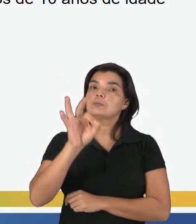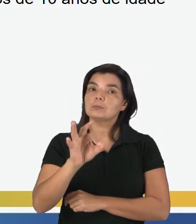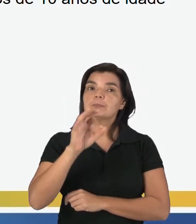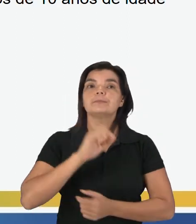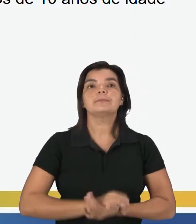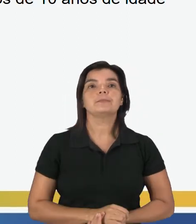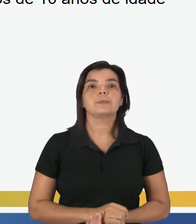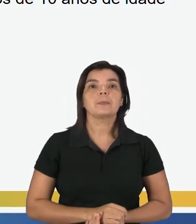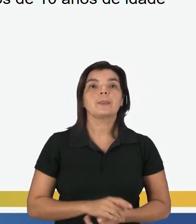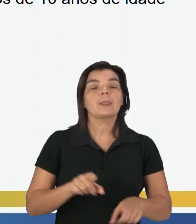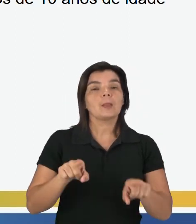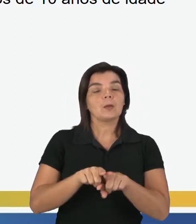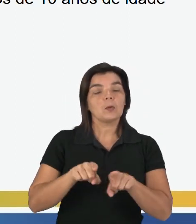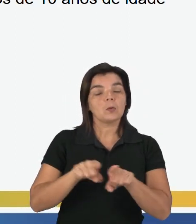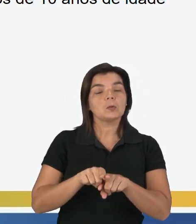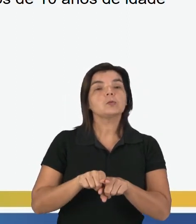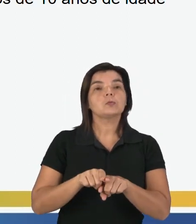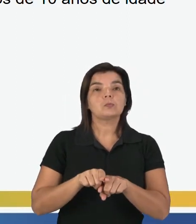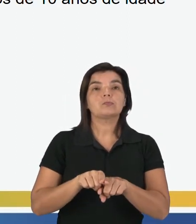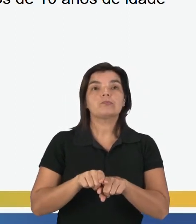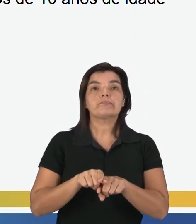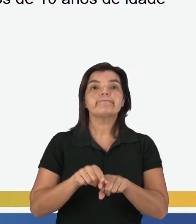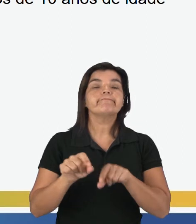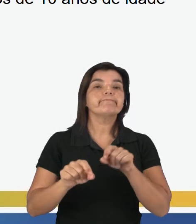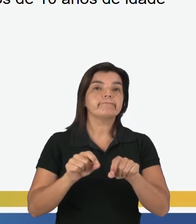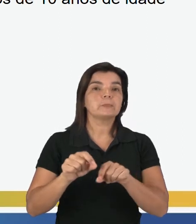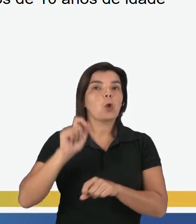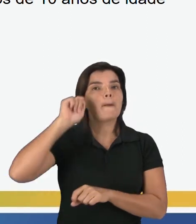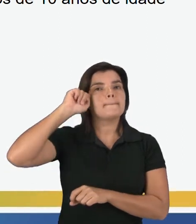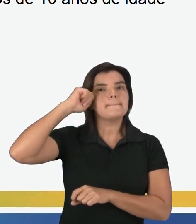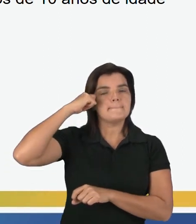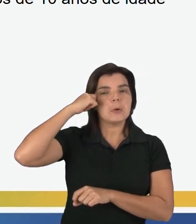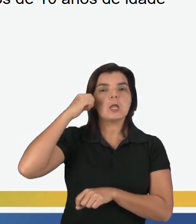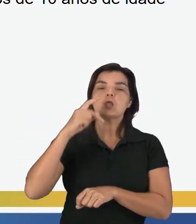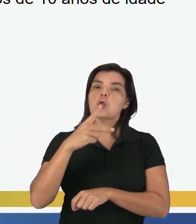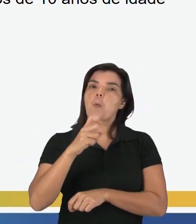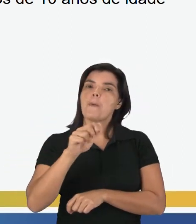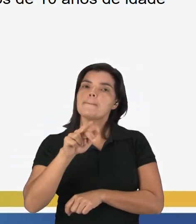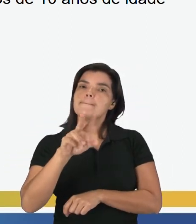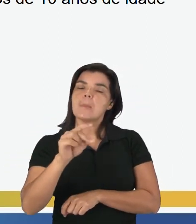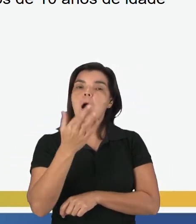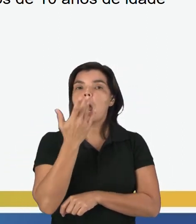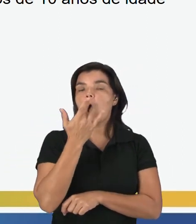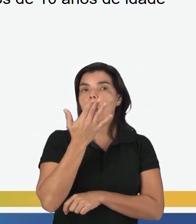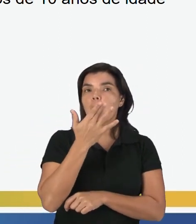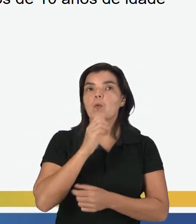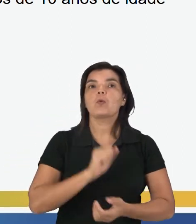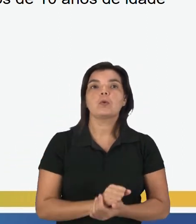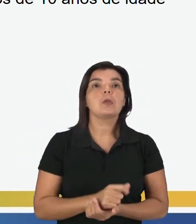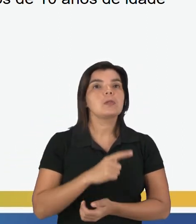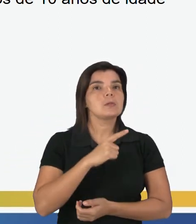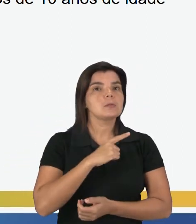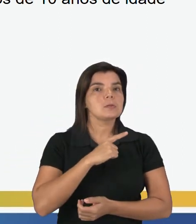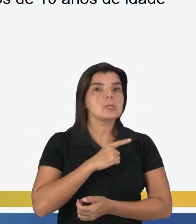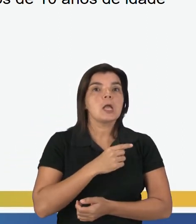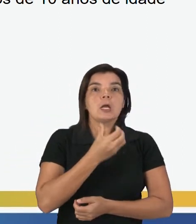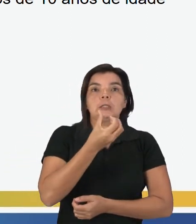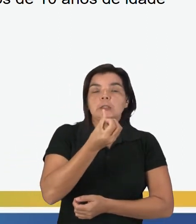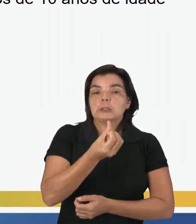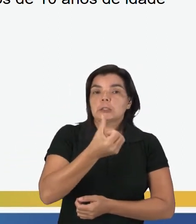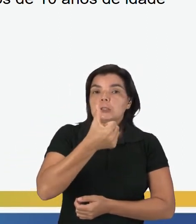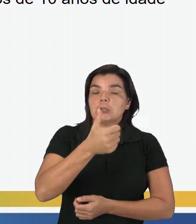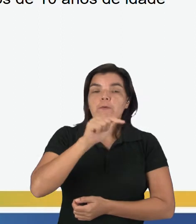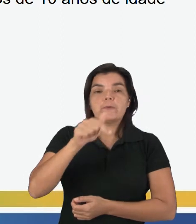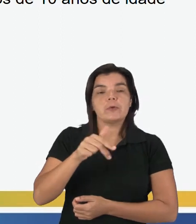32,8%. Quando se trata de preto ou pardo, cor ou raça, nós temos